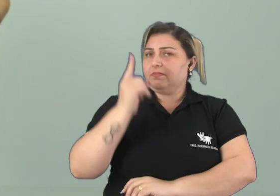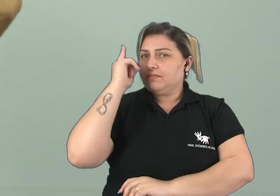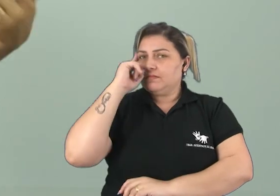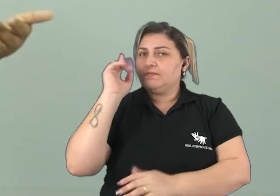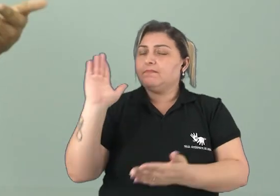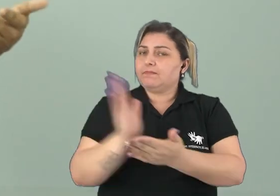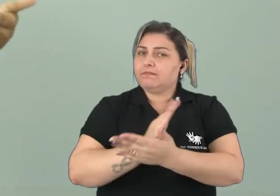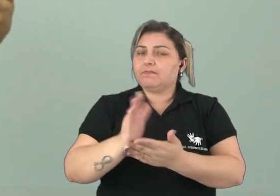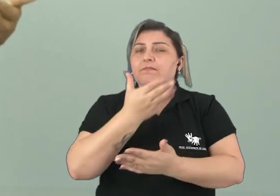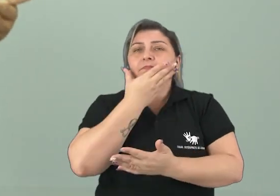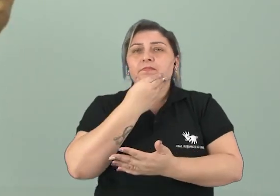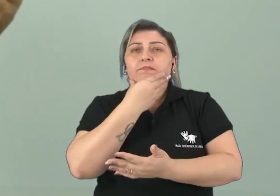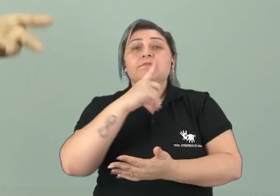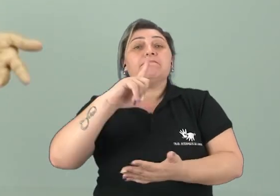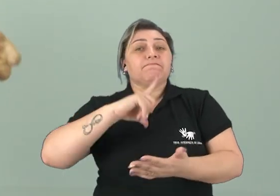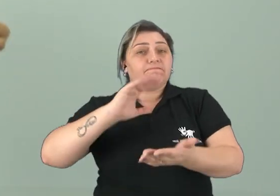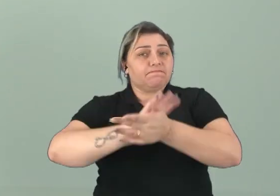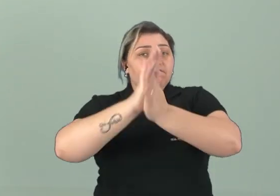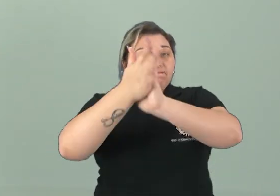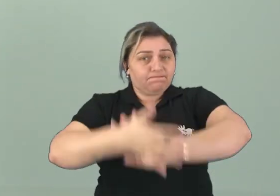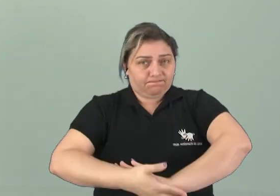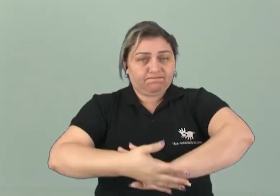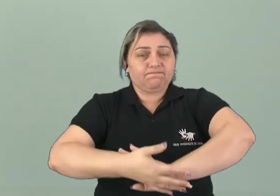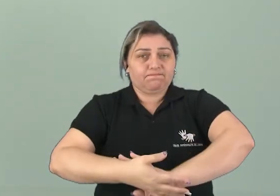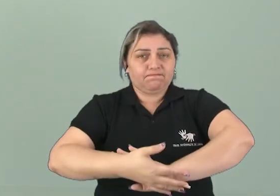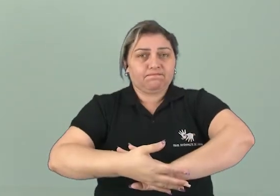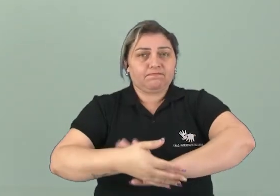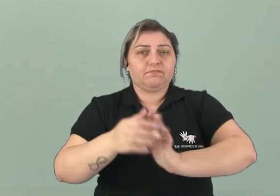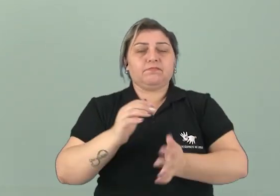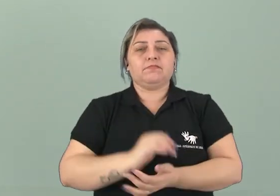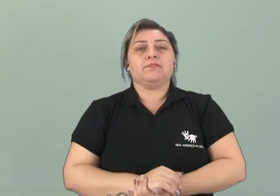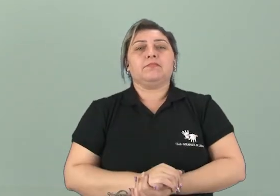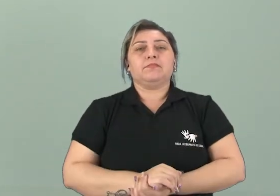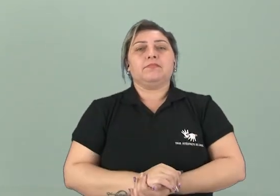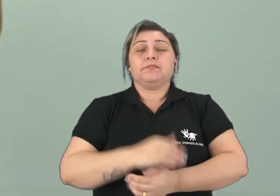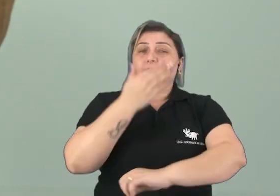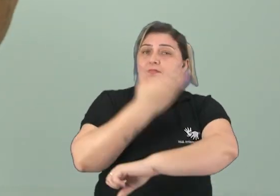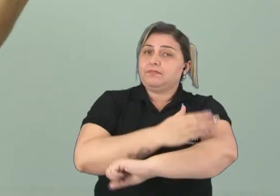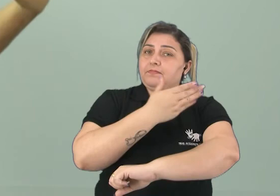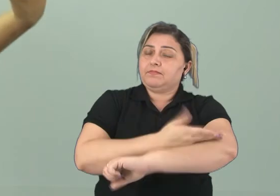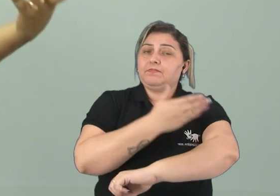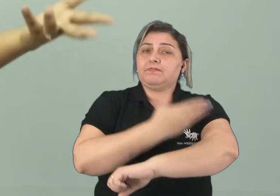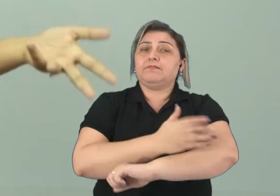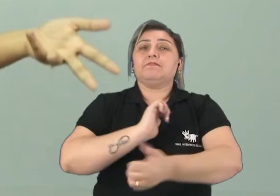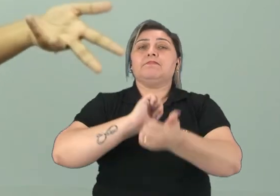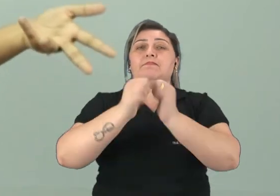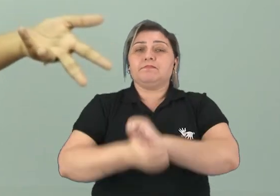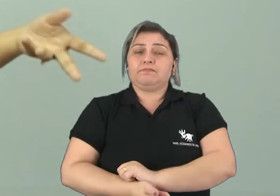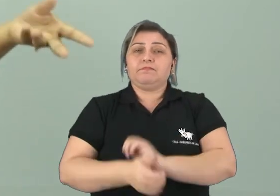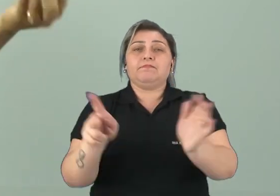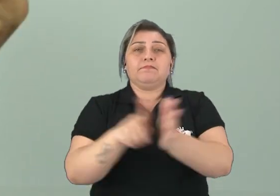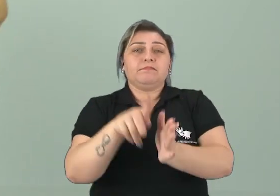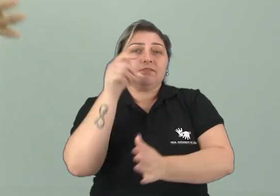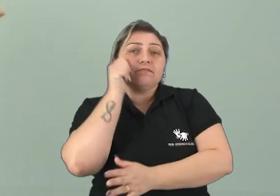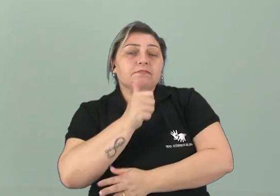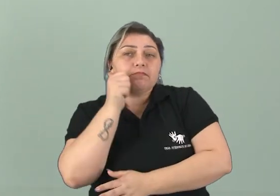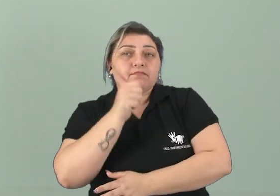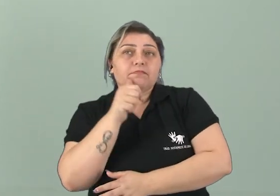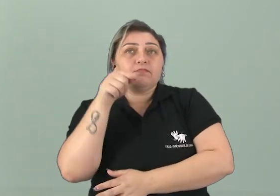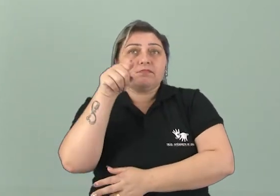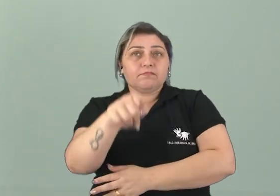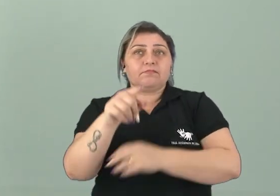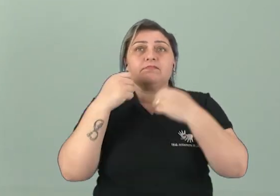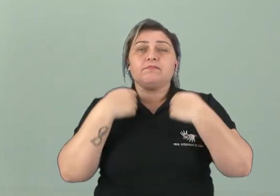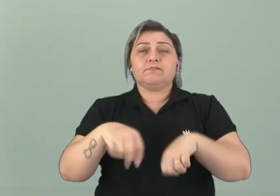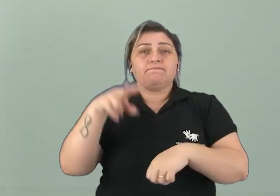alguns homens sofrem essa discriminação quando praticam esportes ditos como femininos? E aí vocês têm